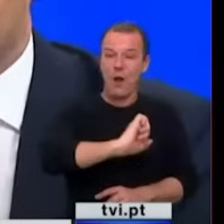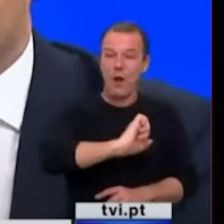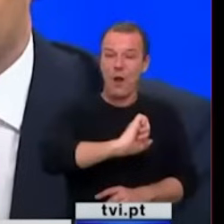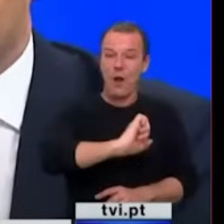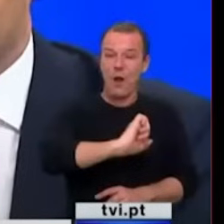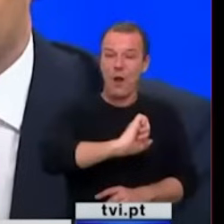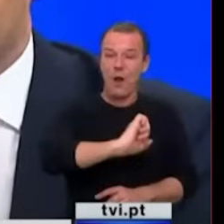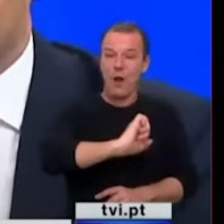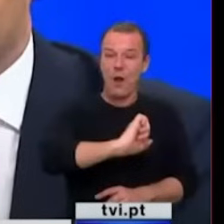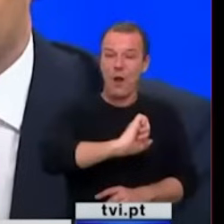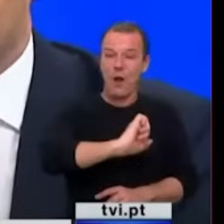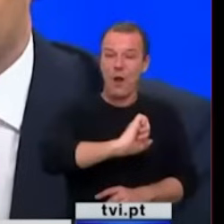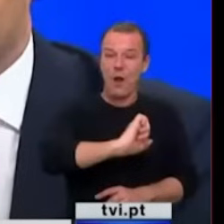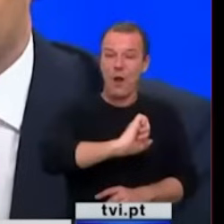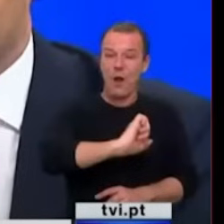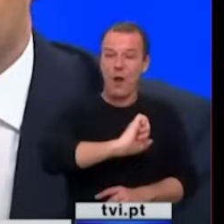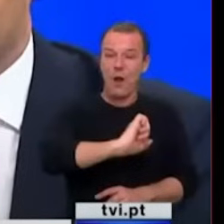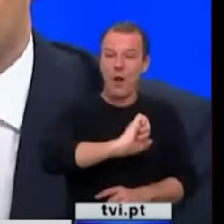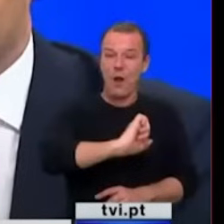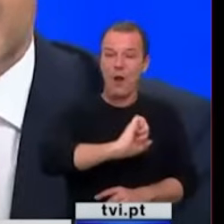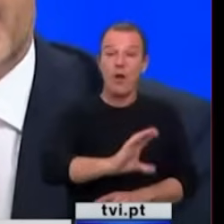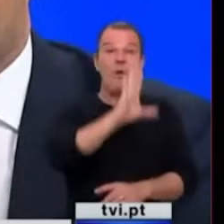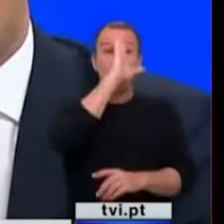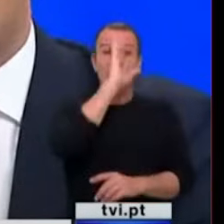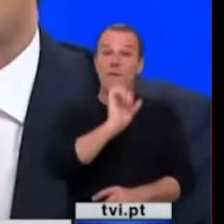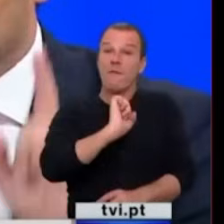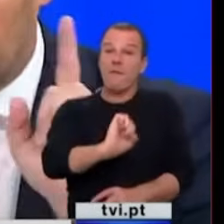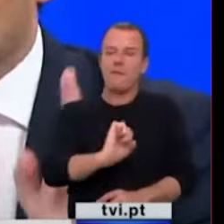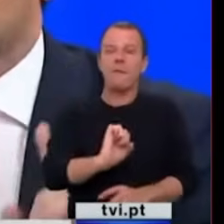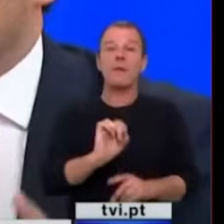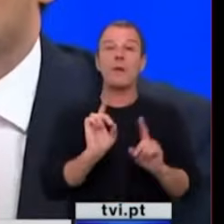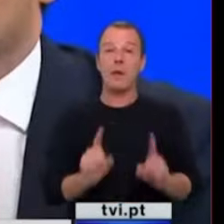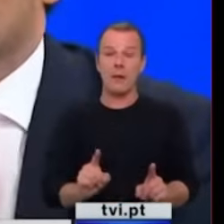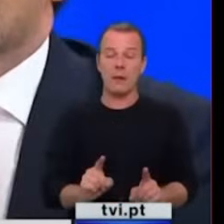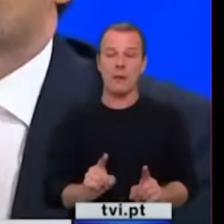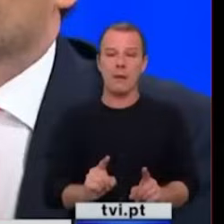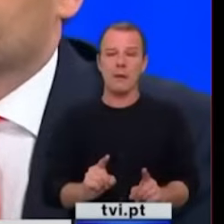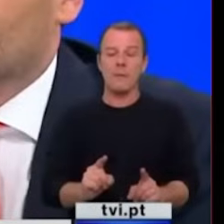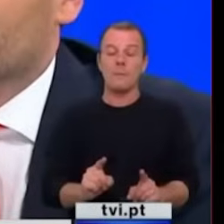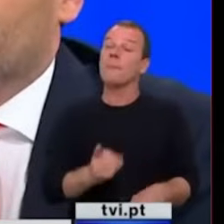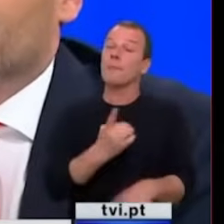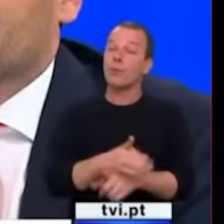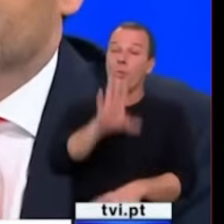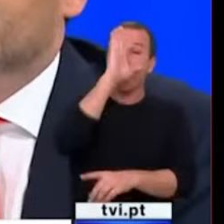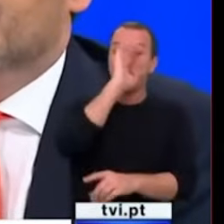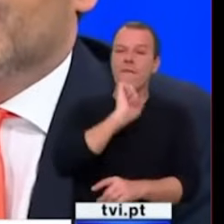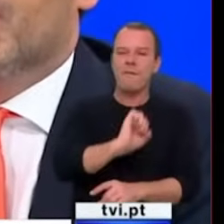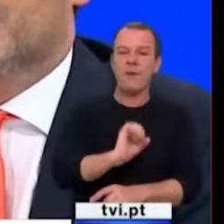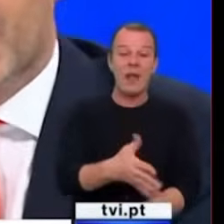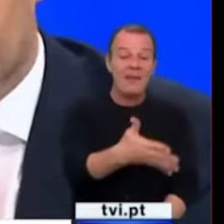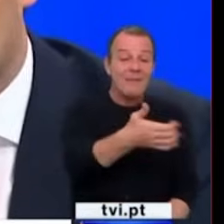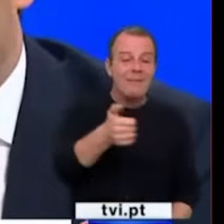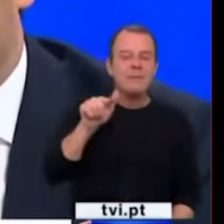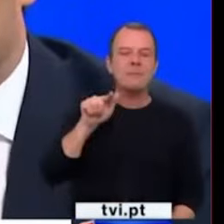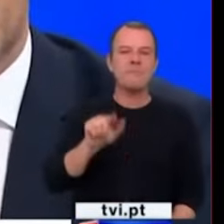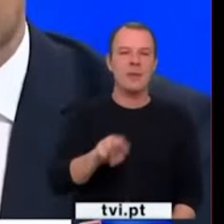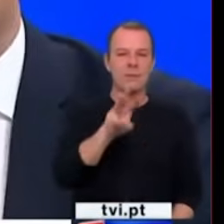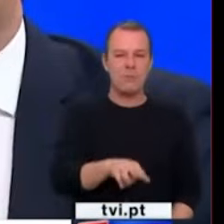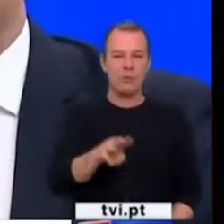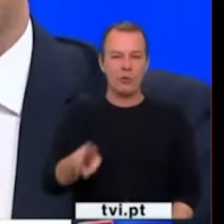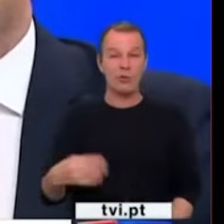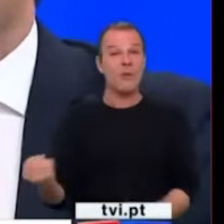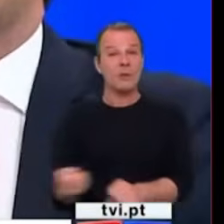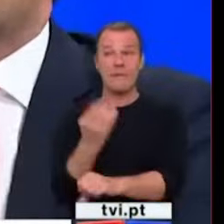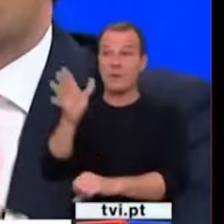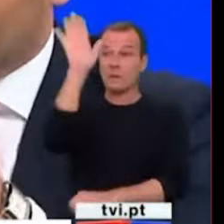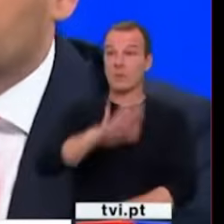mano olha c a luz janou sozinho mano É ISO não sabe porquê Porque o seu governo já pôs 15.000 milhões para este ano o SNS e não